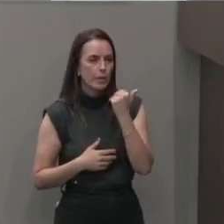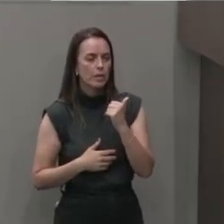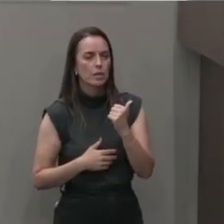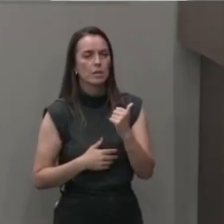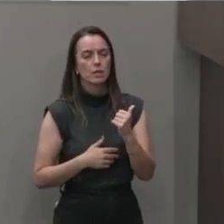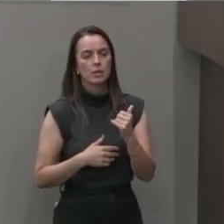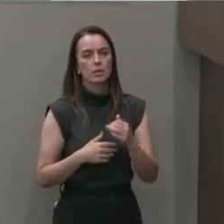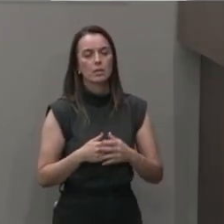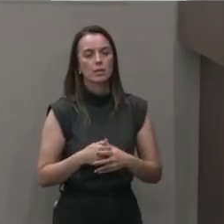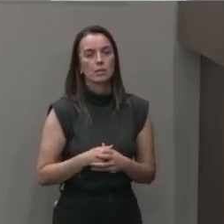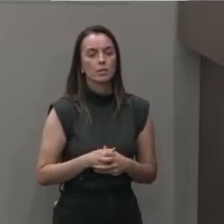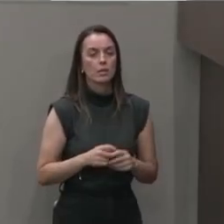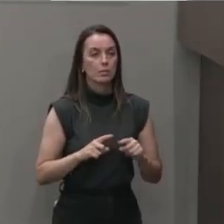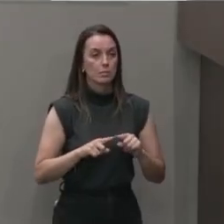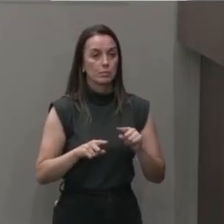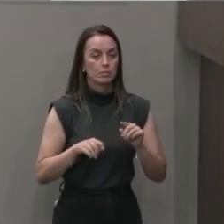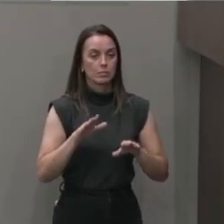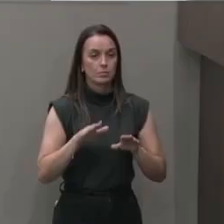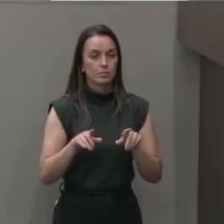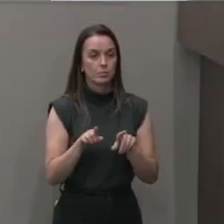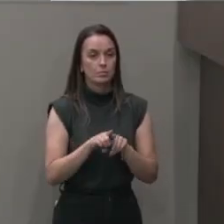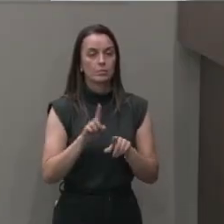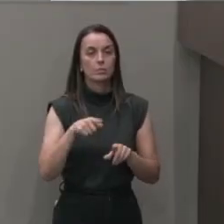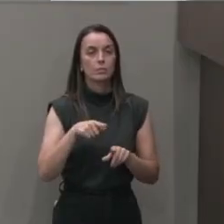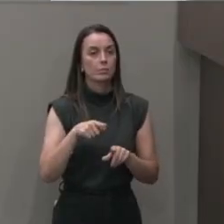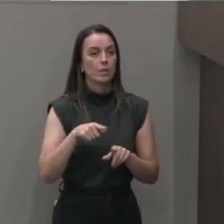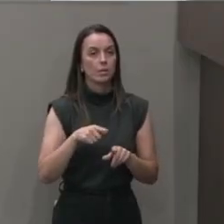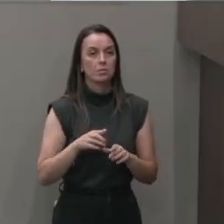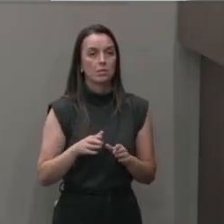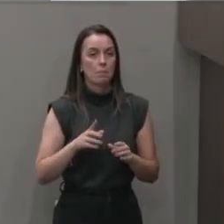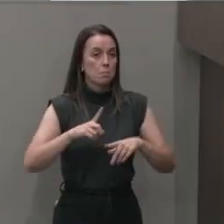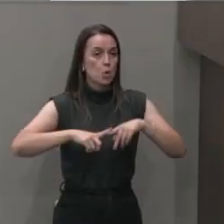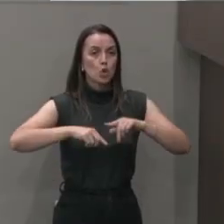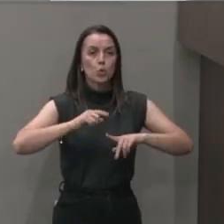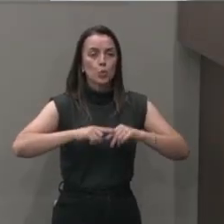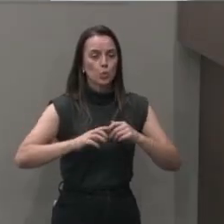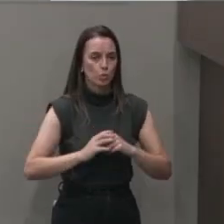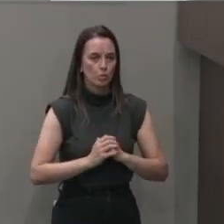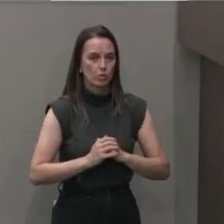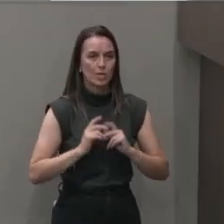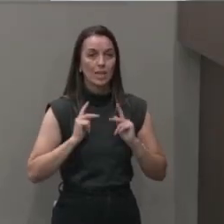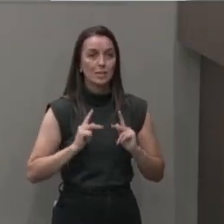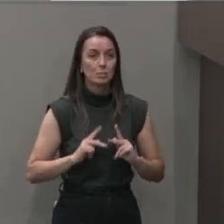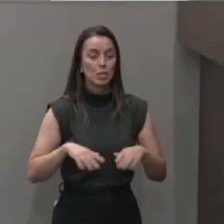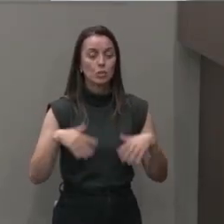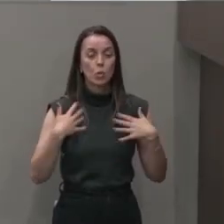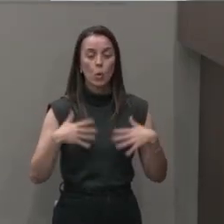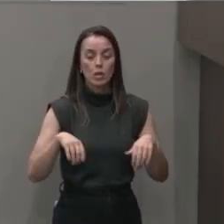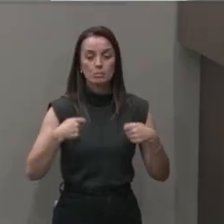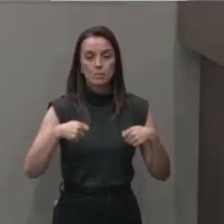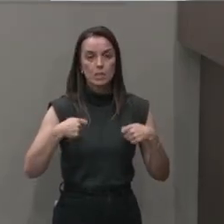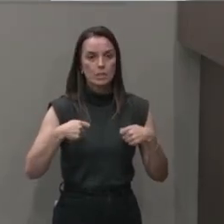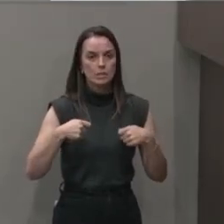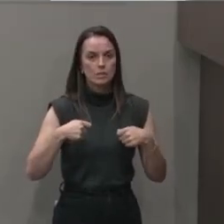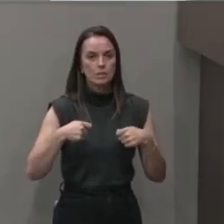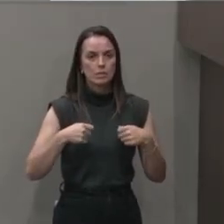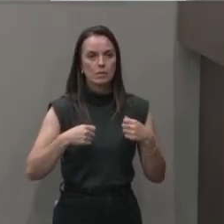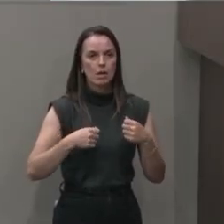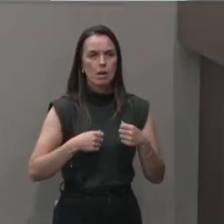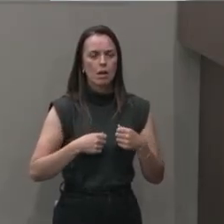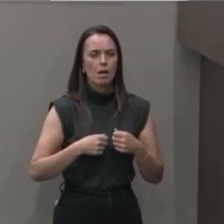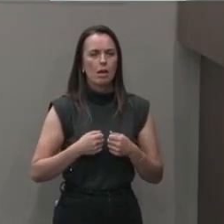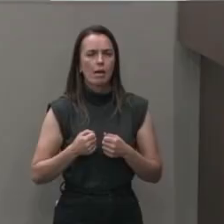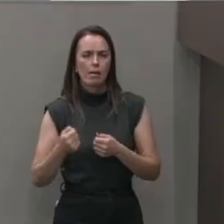falou a vereadora Eva. Às vezes é uma mercadoria, uma roupa, e esse pessoal tem que correr a cidade inteira. Então, muita